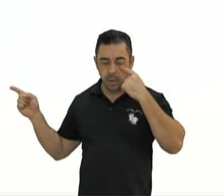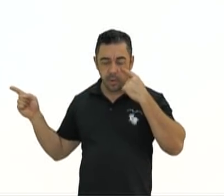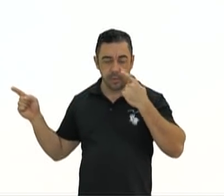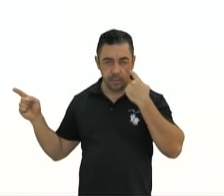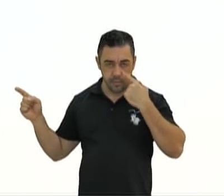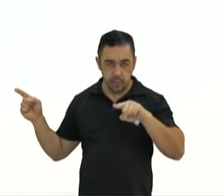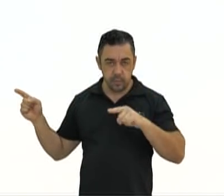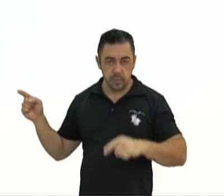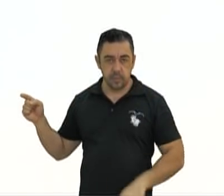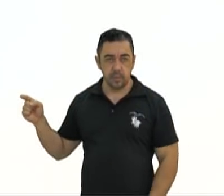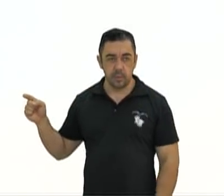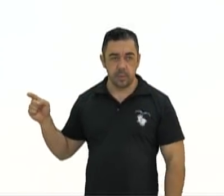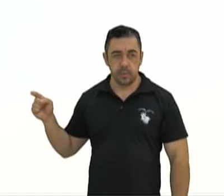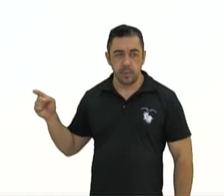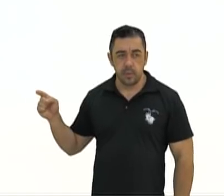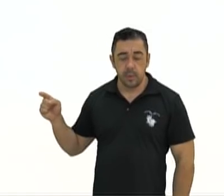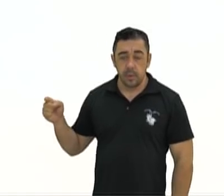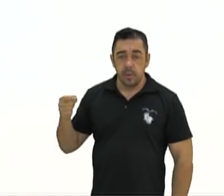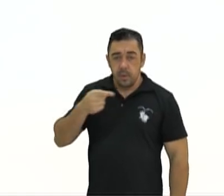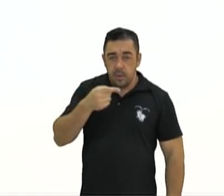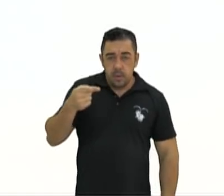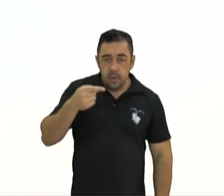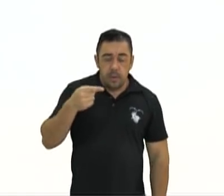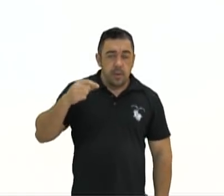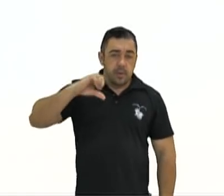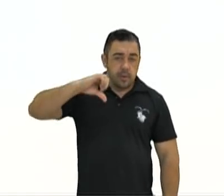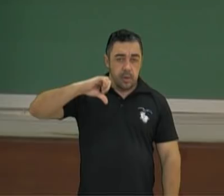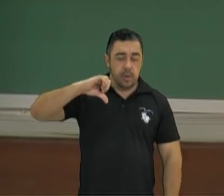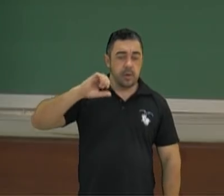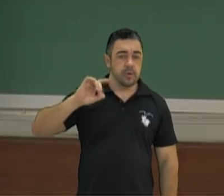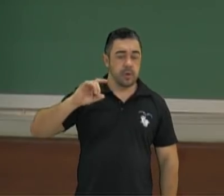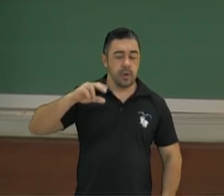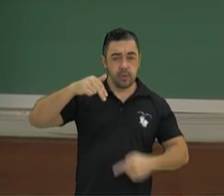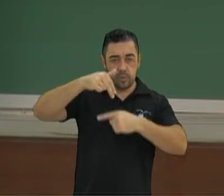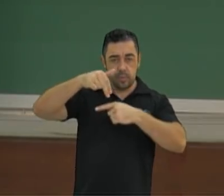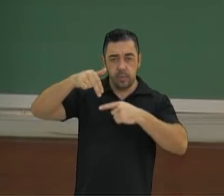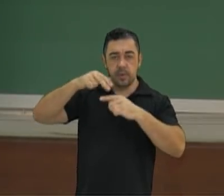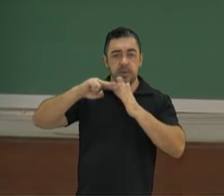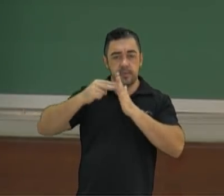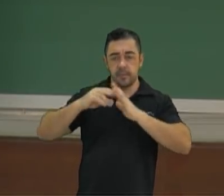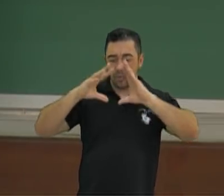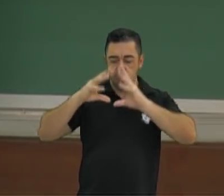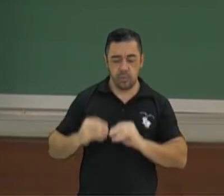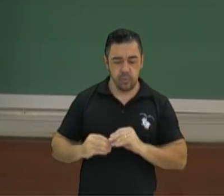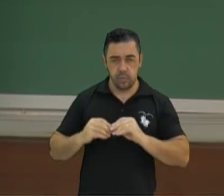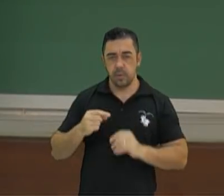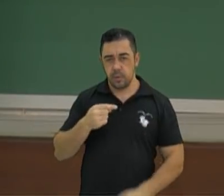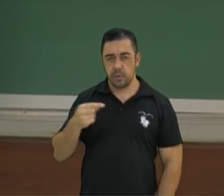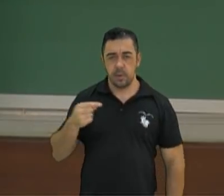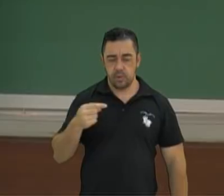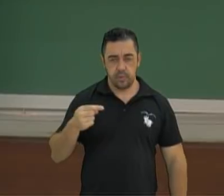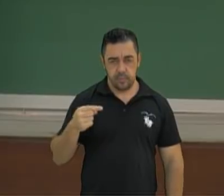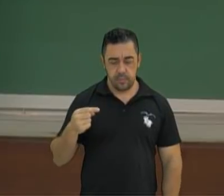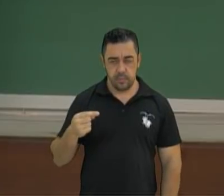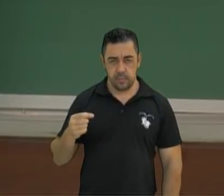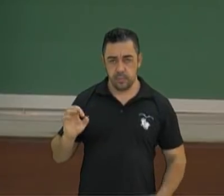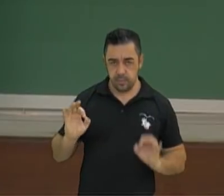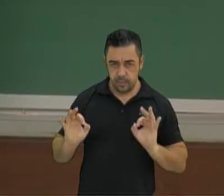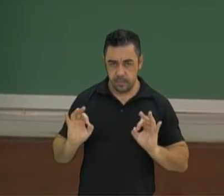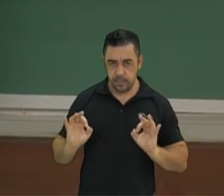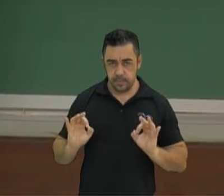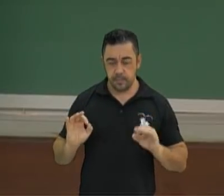Por quê? Mesmo que esse sinalzinho esteja só no numerador, significa que toda a fração é negativa,